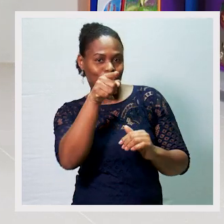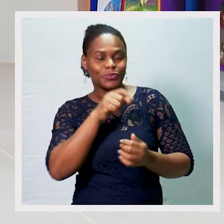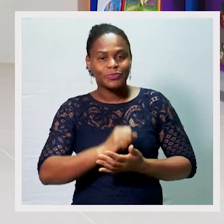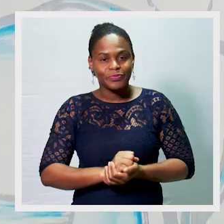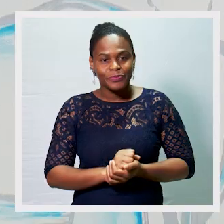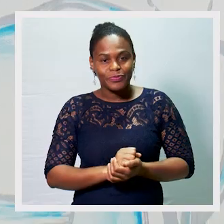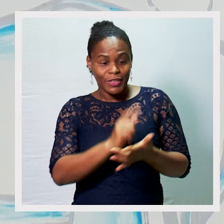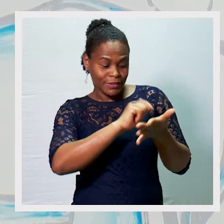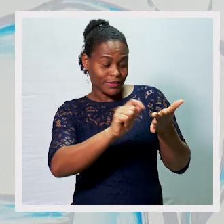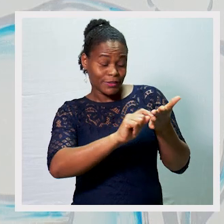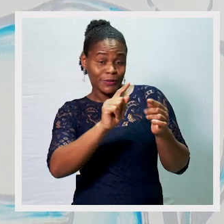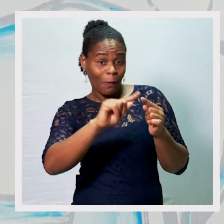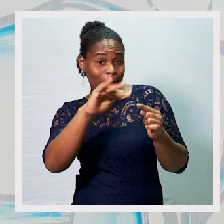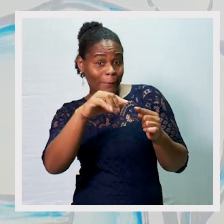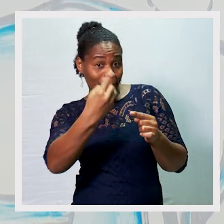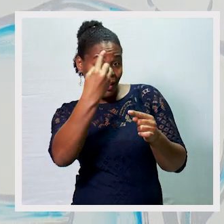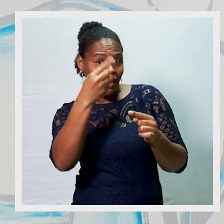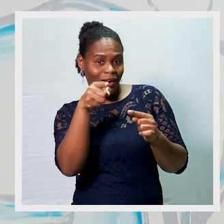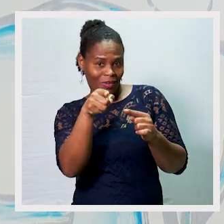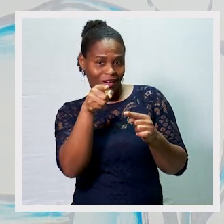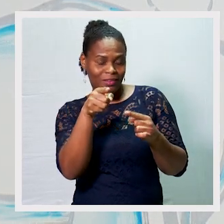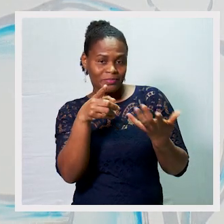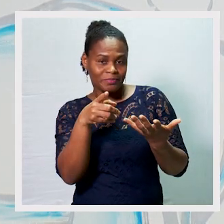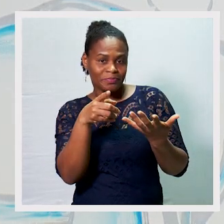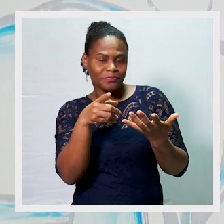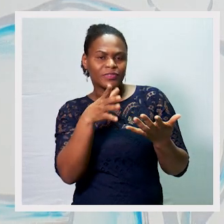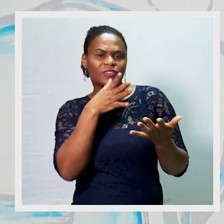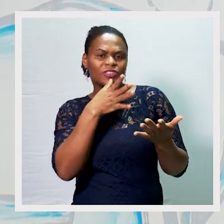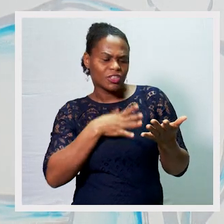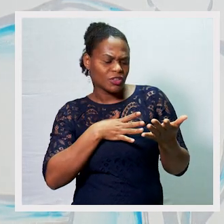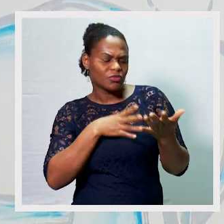casa. Esse primeiro exercício